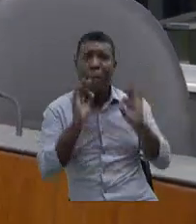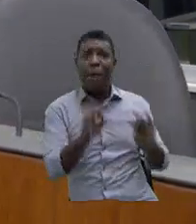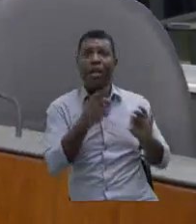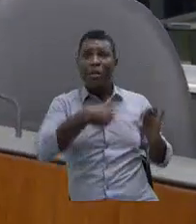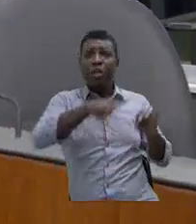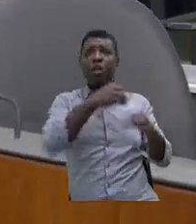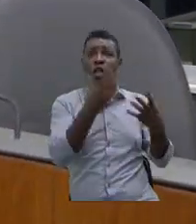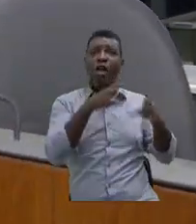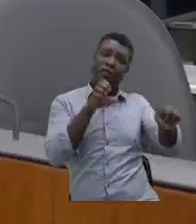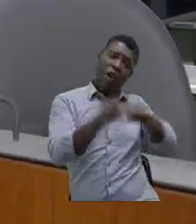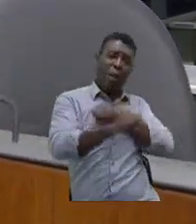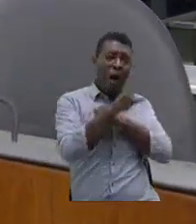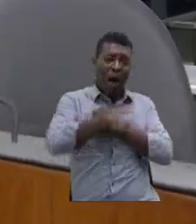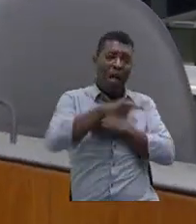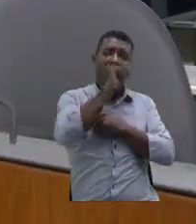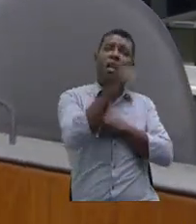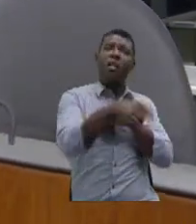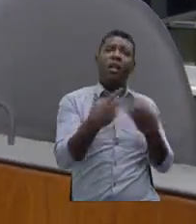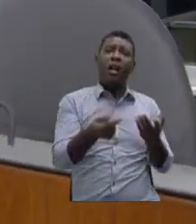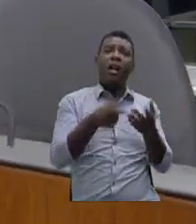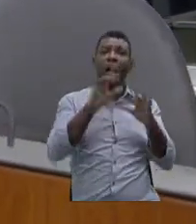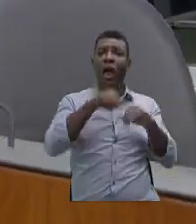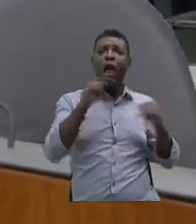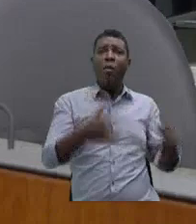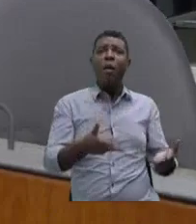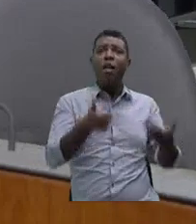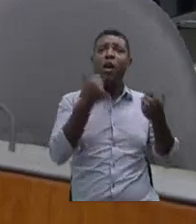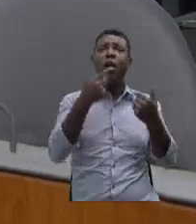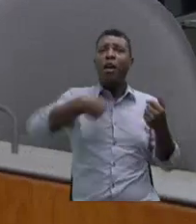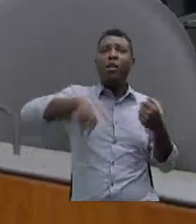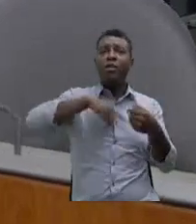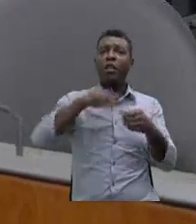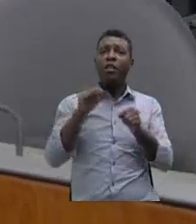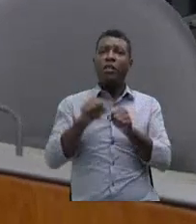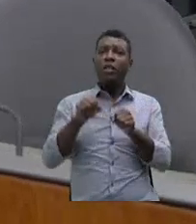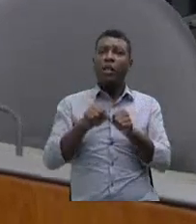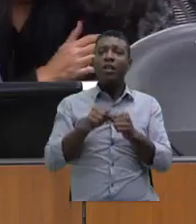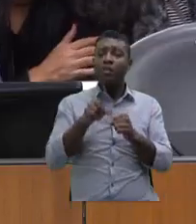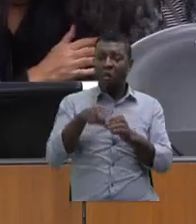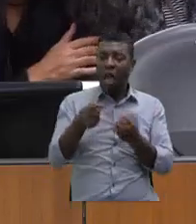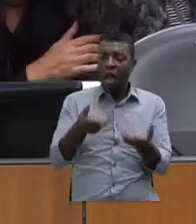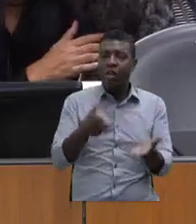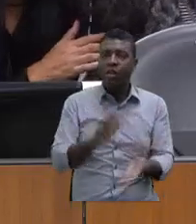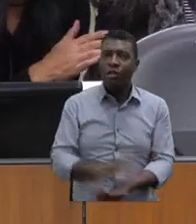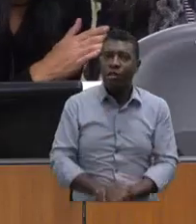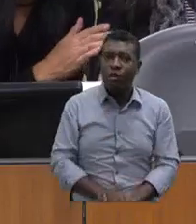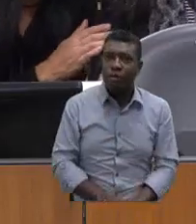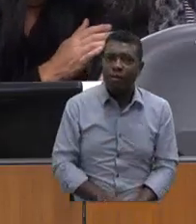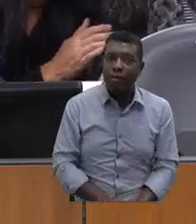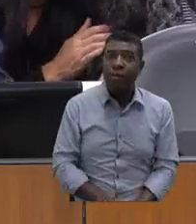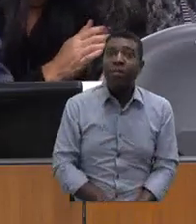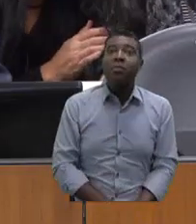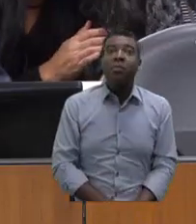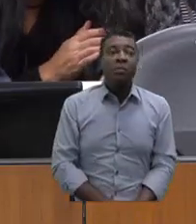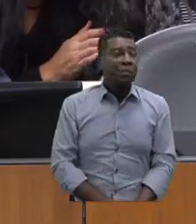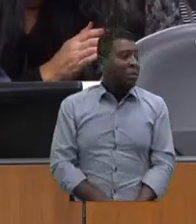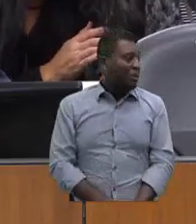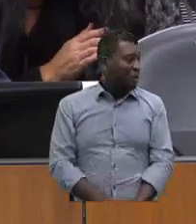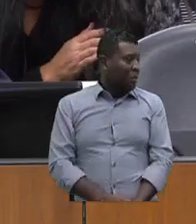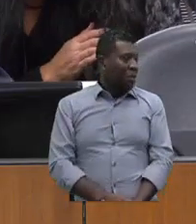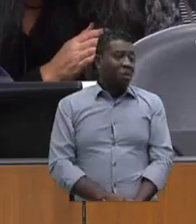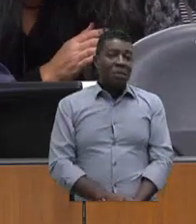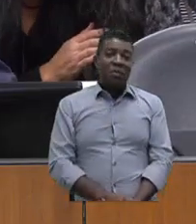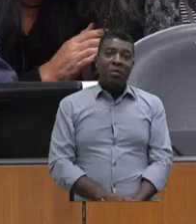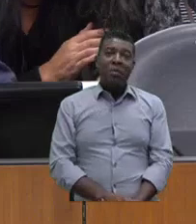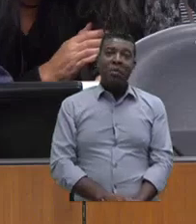gente poder aprimorar os nossos fazeres. É isso. Pois não. Só dizer, Macaé, que quando a gente